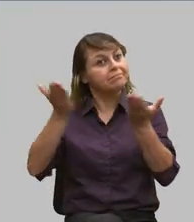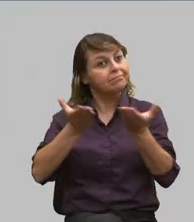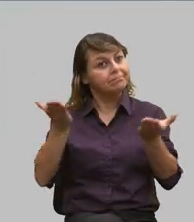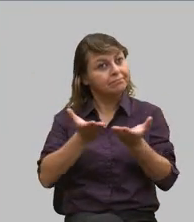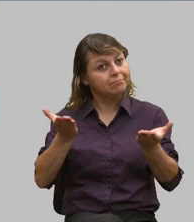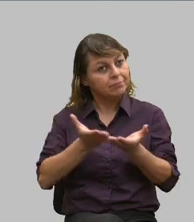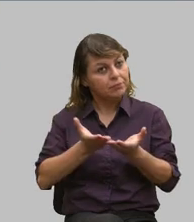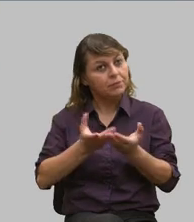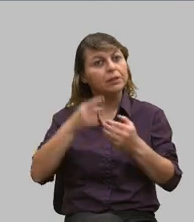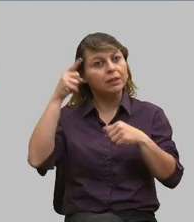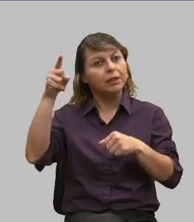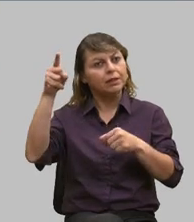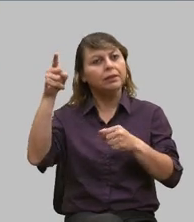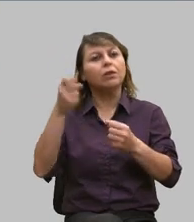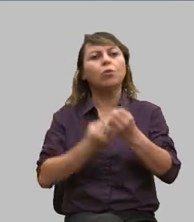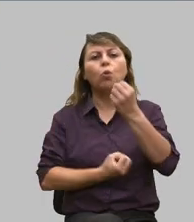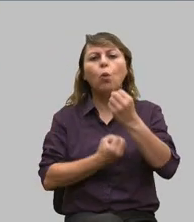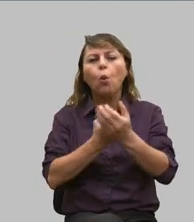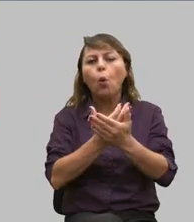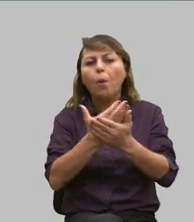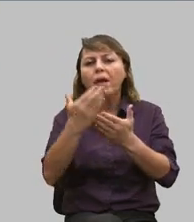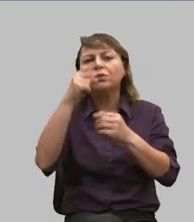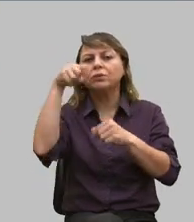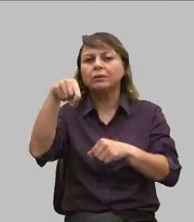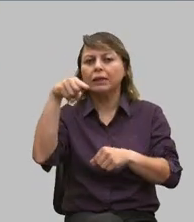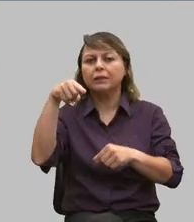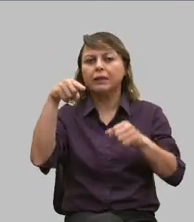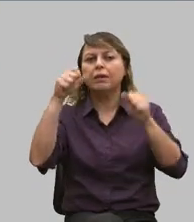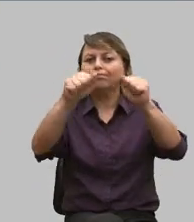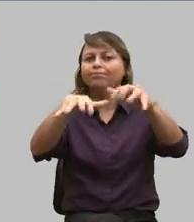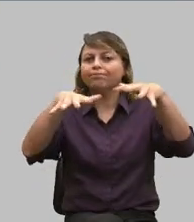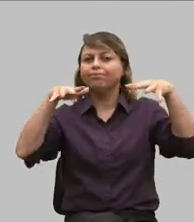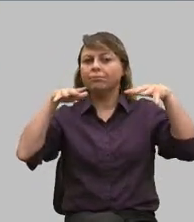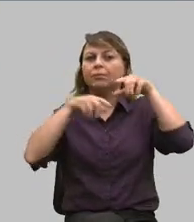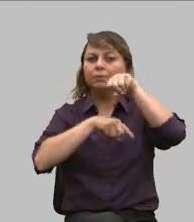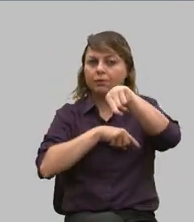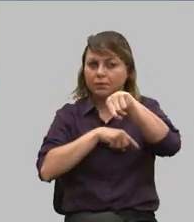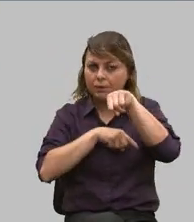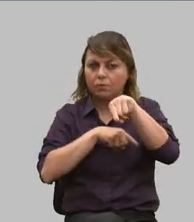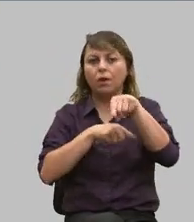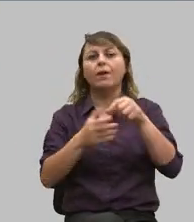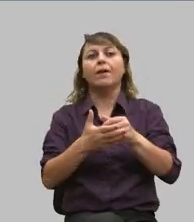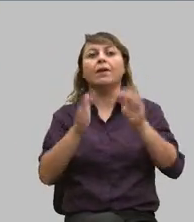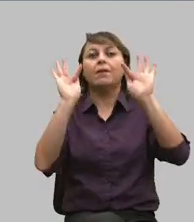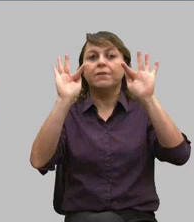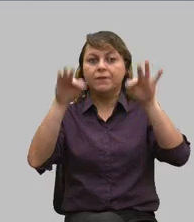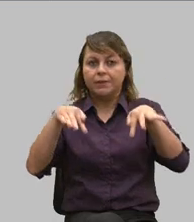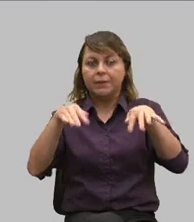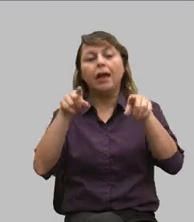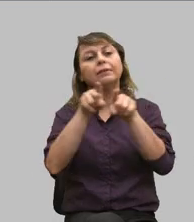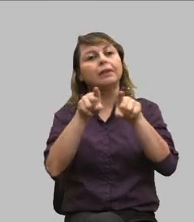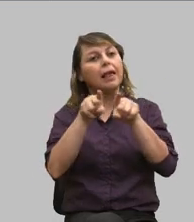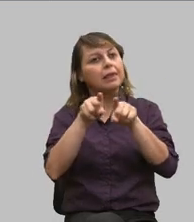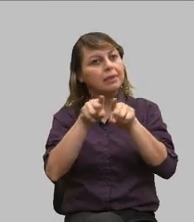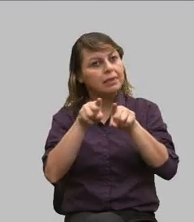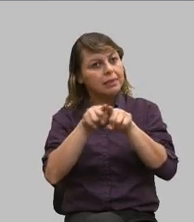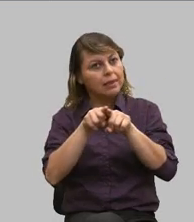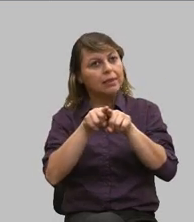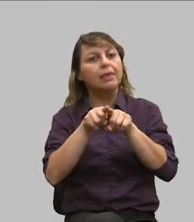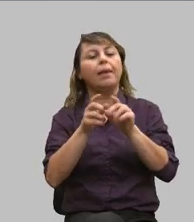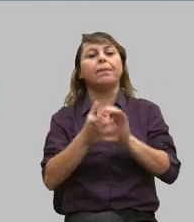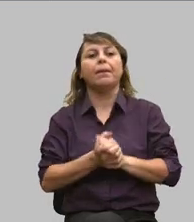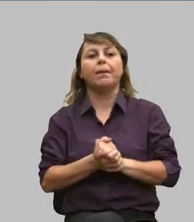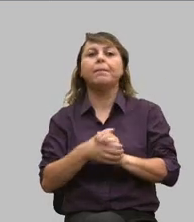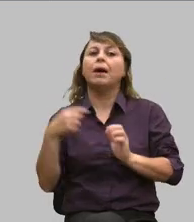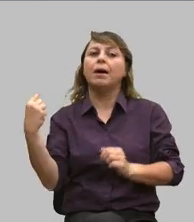requerimento que deu origem a essa reunião para tecer suas considerações Gerais e depois para a nossa